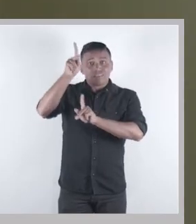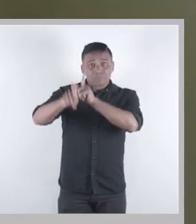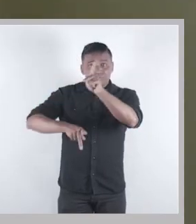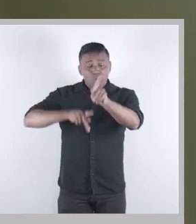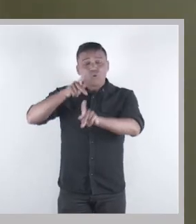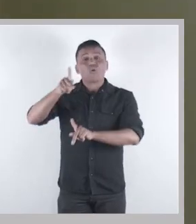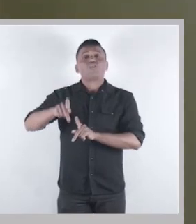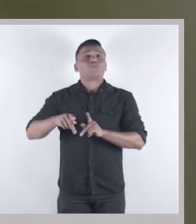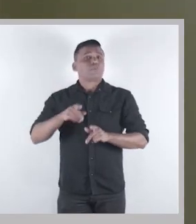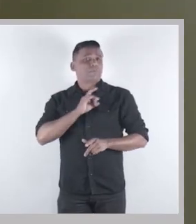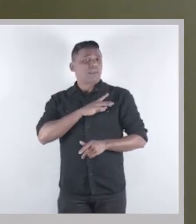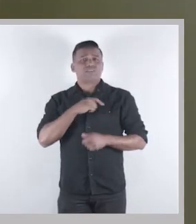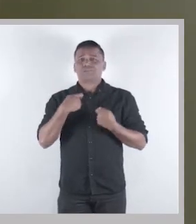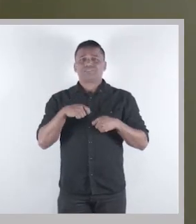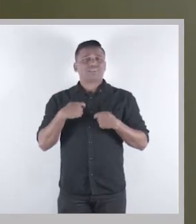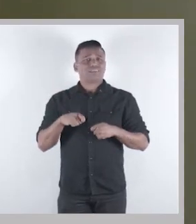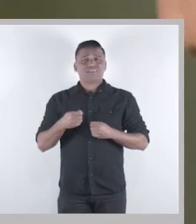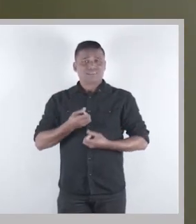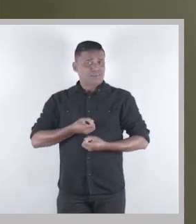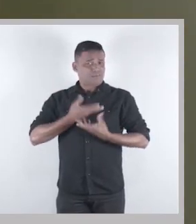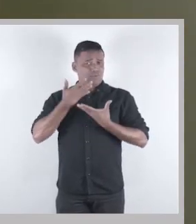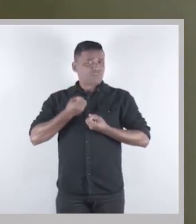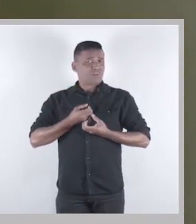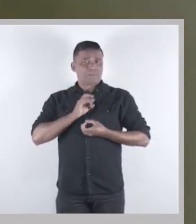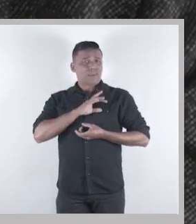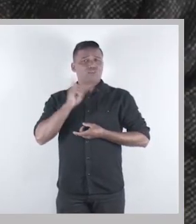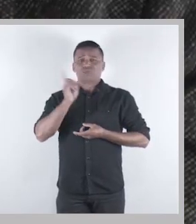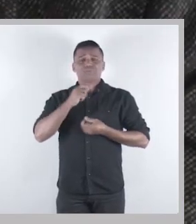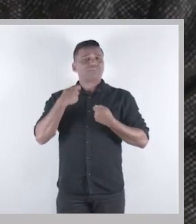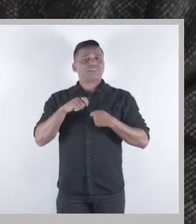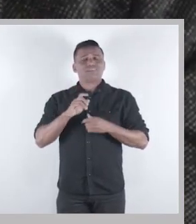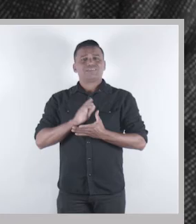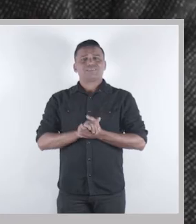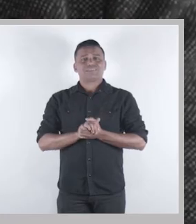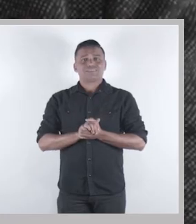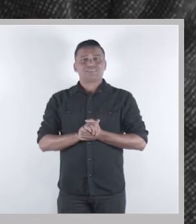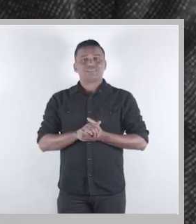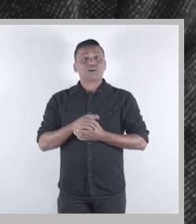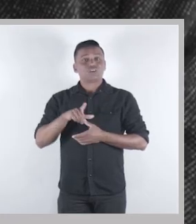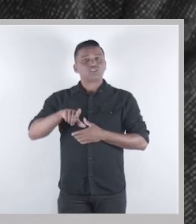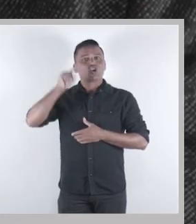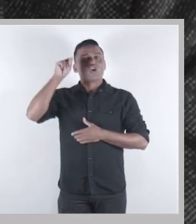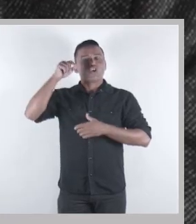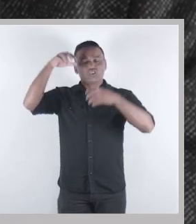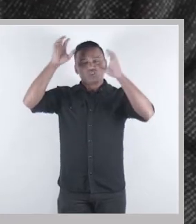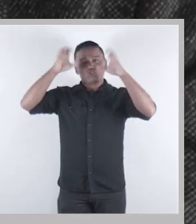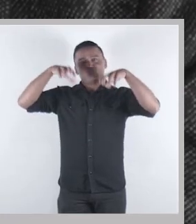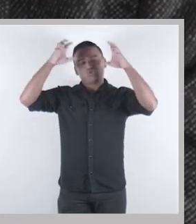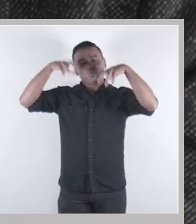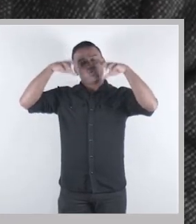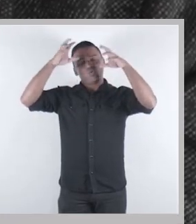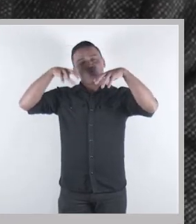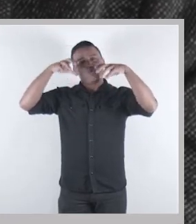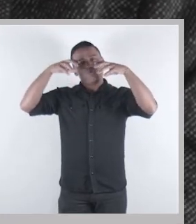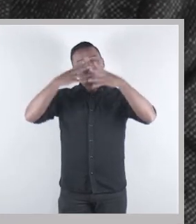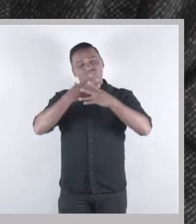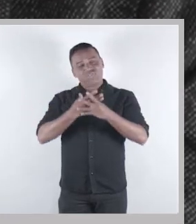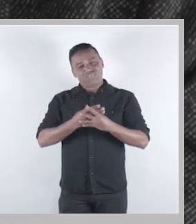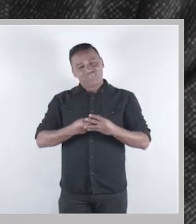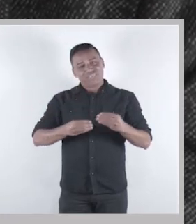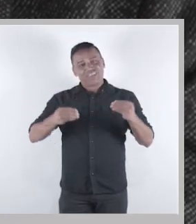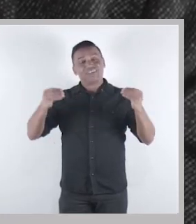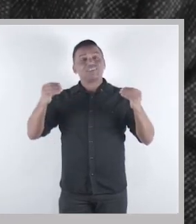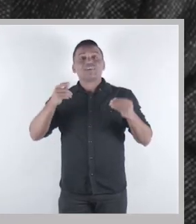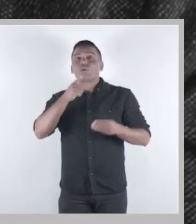a gente escolhe ser a chuva Esse é um escolhesse a chuva que a água que é vida né que é fonte então é